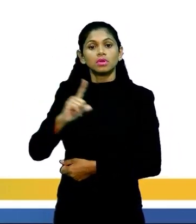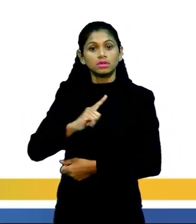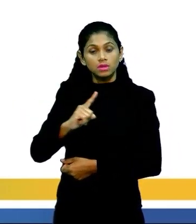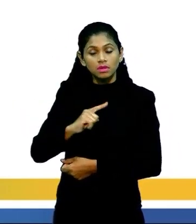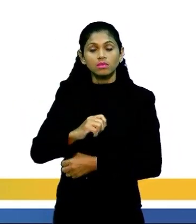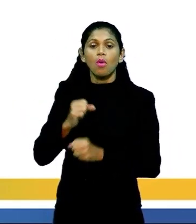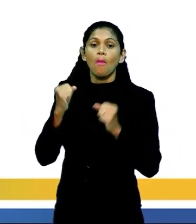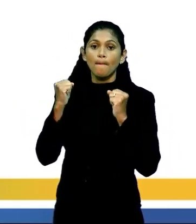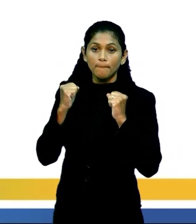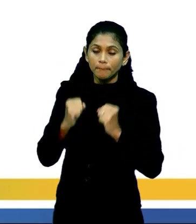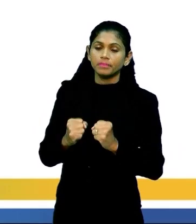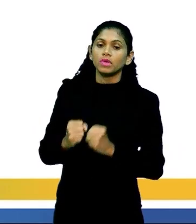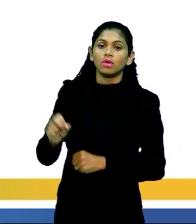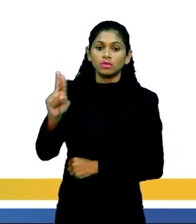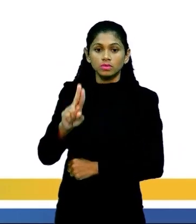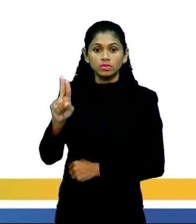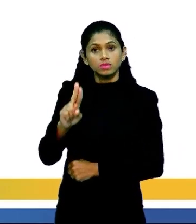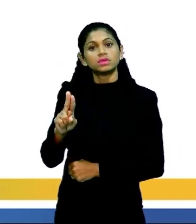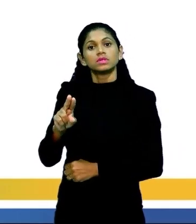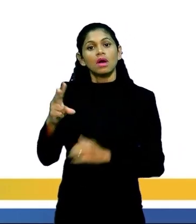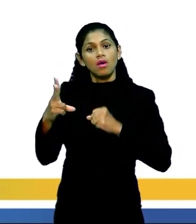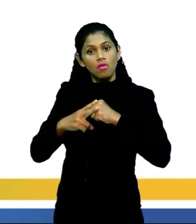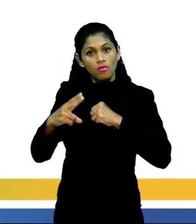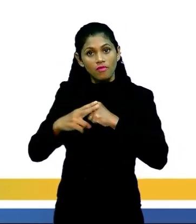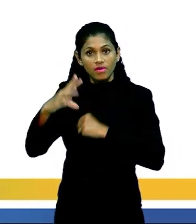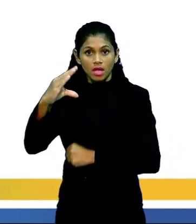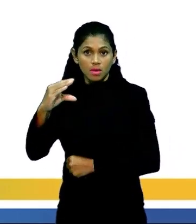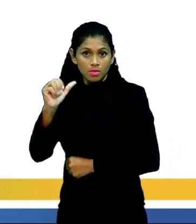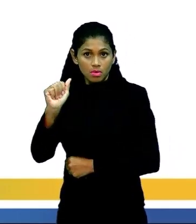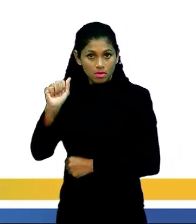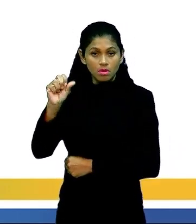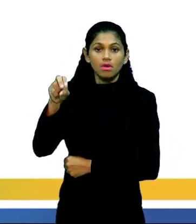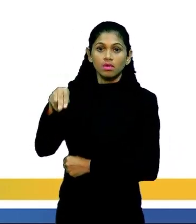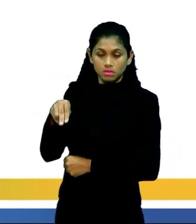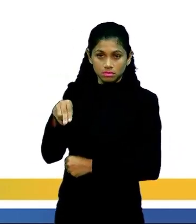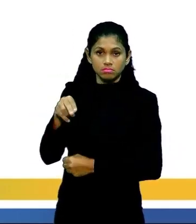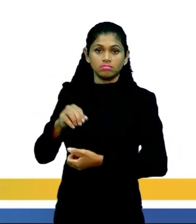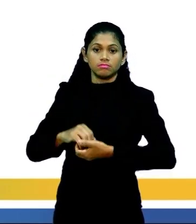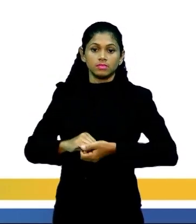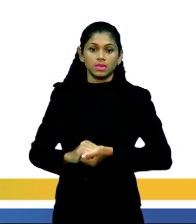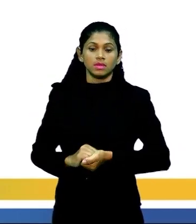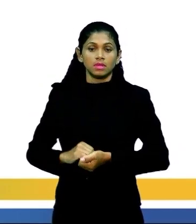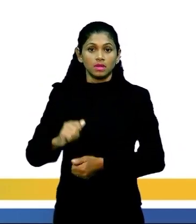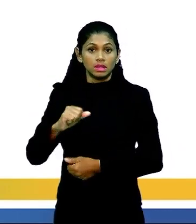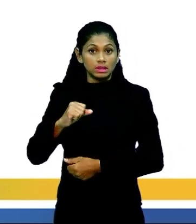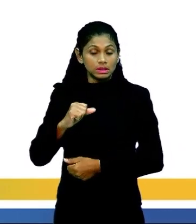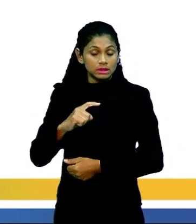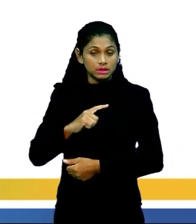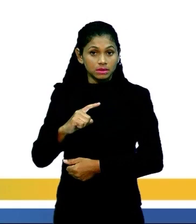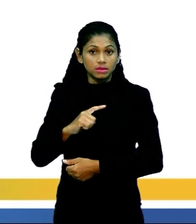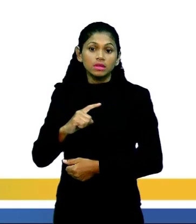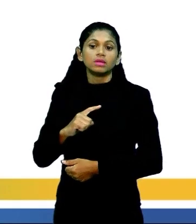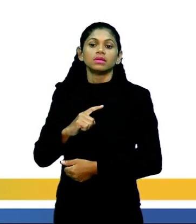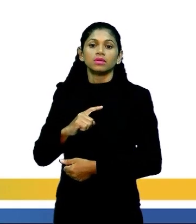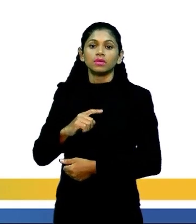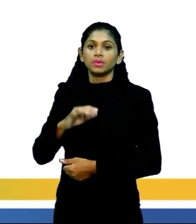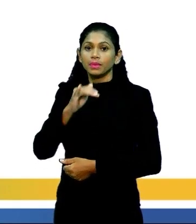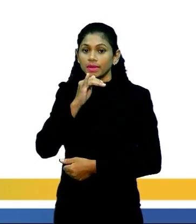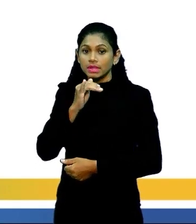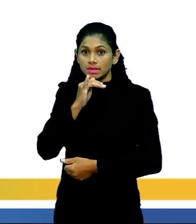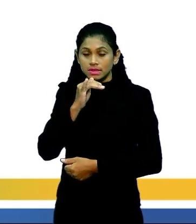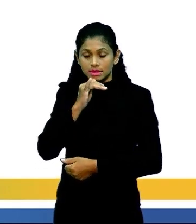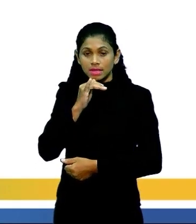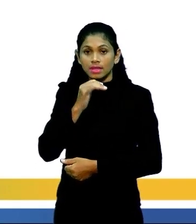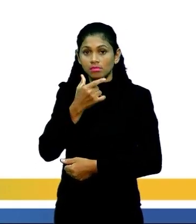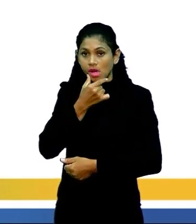verbo can na forma afirmativa para dizer que você tem essa habilidade. Nós temos ali o exemplo em inglês,